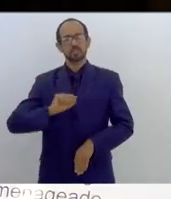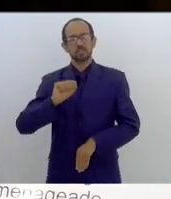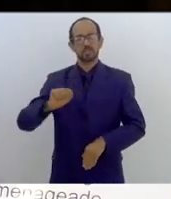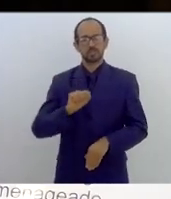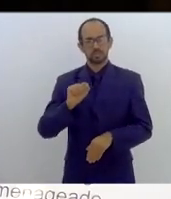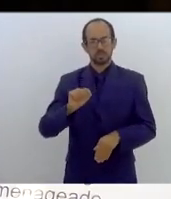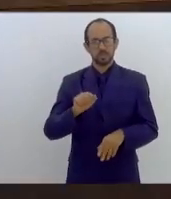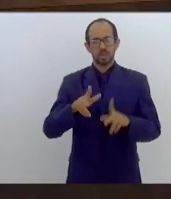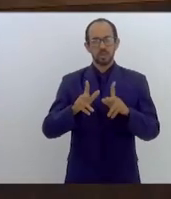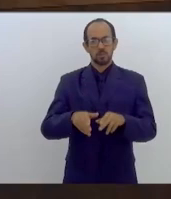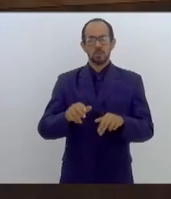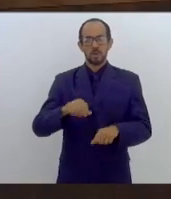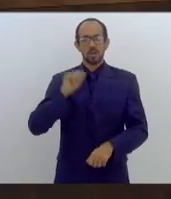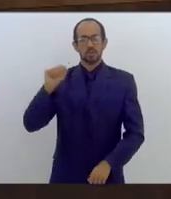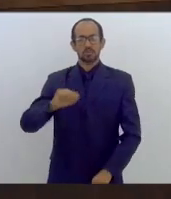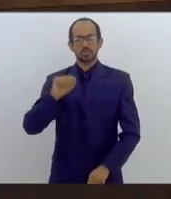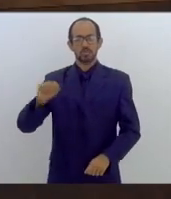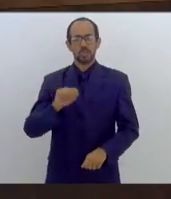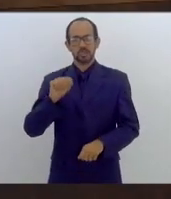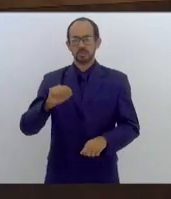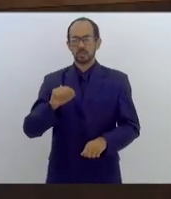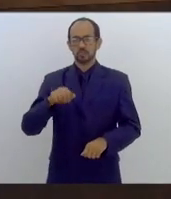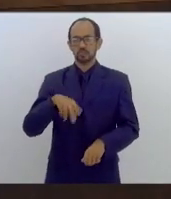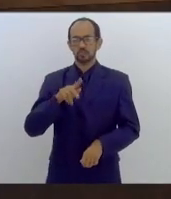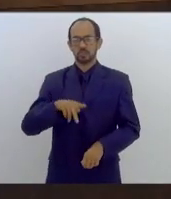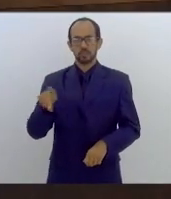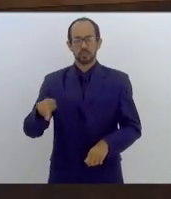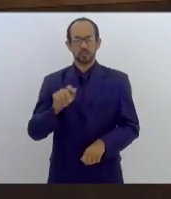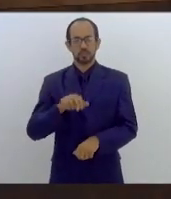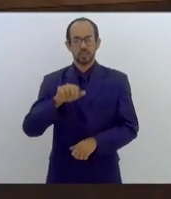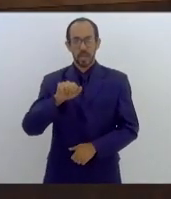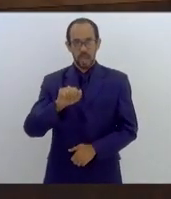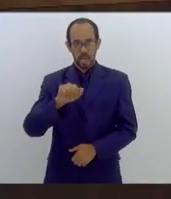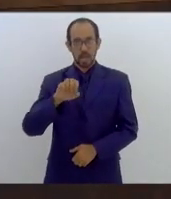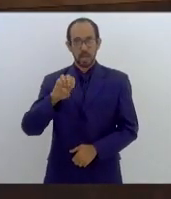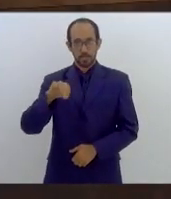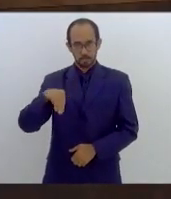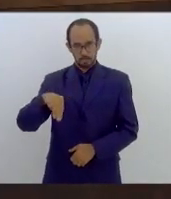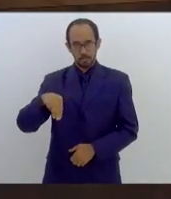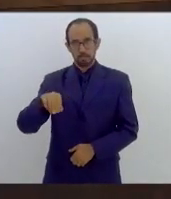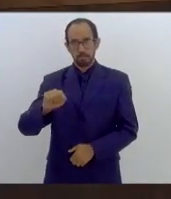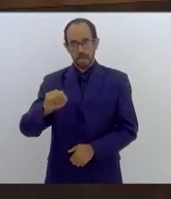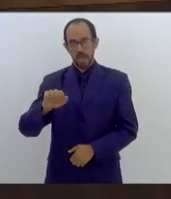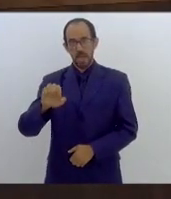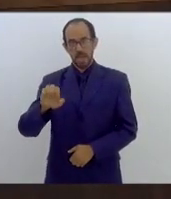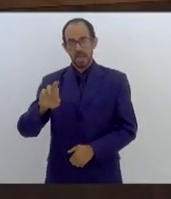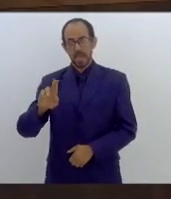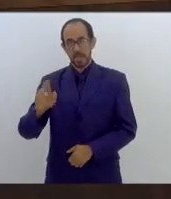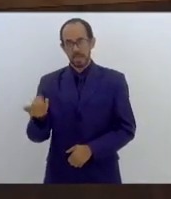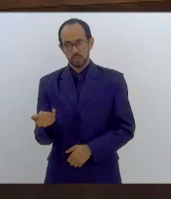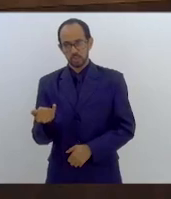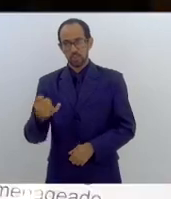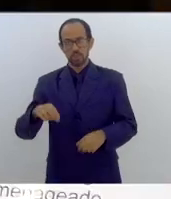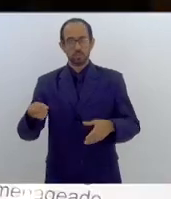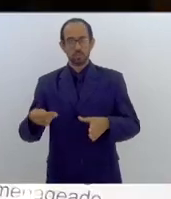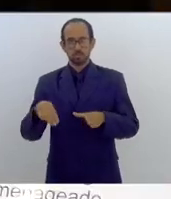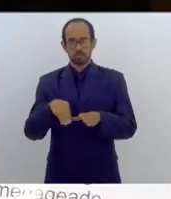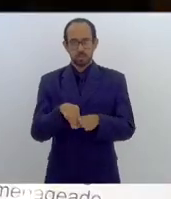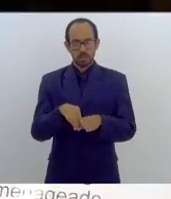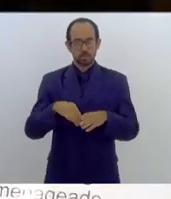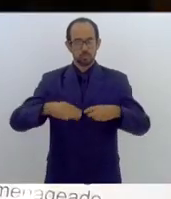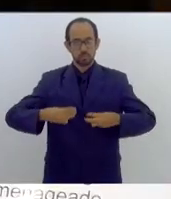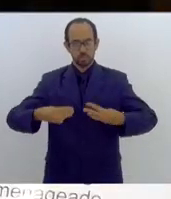Associação dos Magistrados do Estado do Rio de Janeiro, a AMAERJ, Associação Nacional dos Membros do Ministério Público, CONAMP,